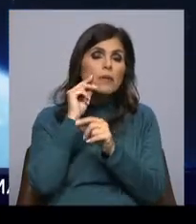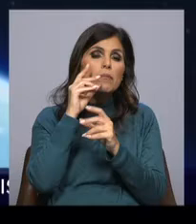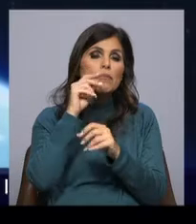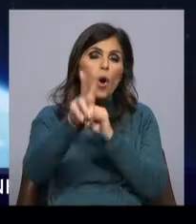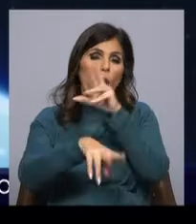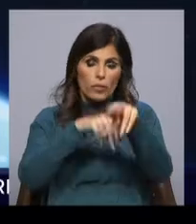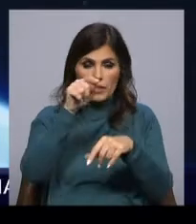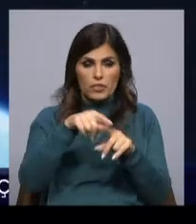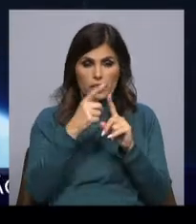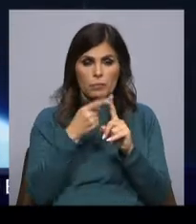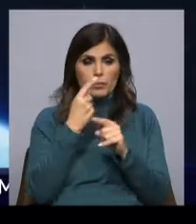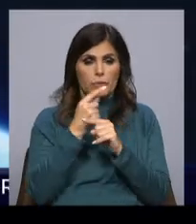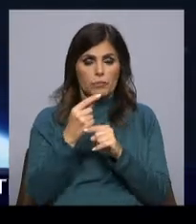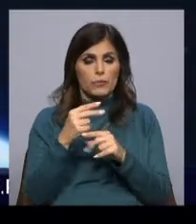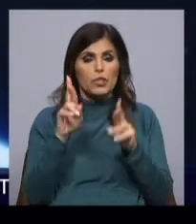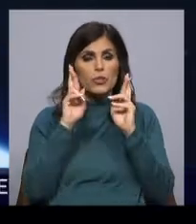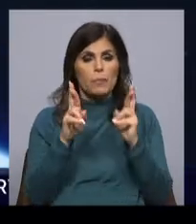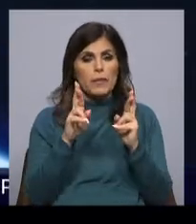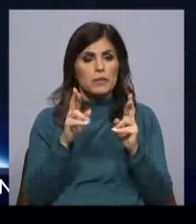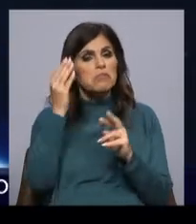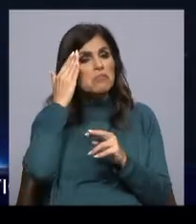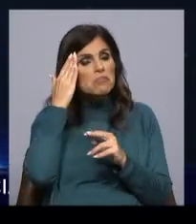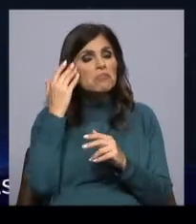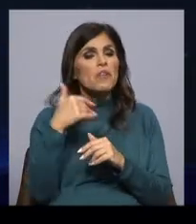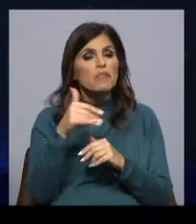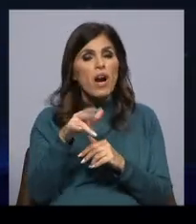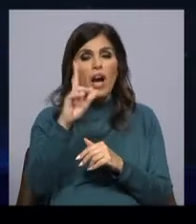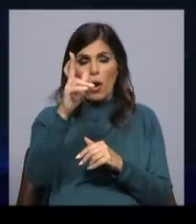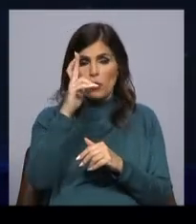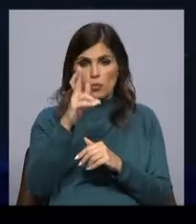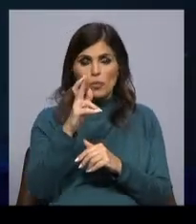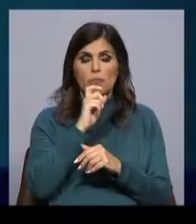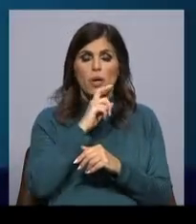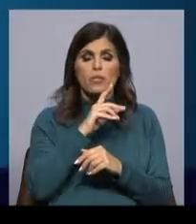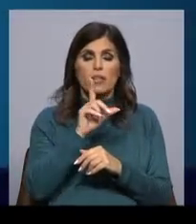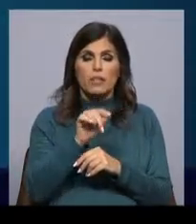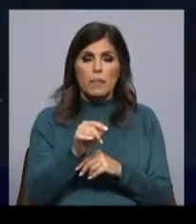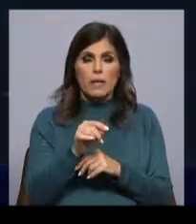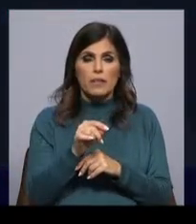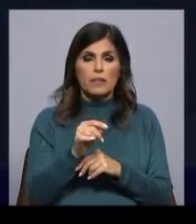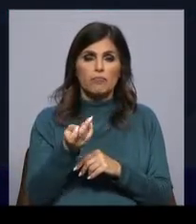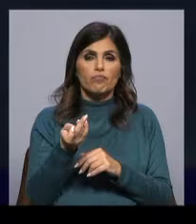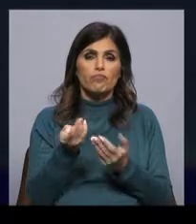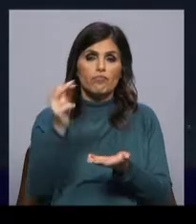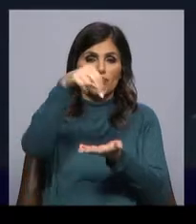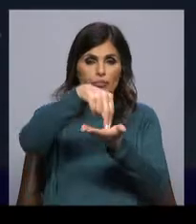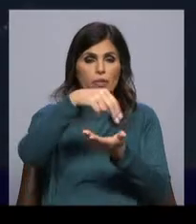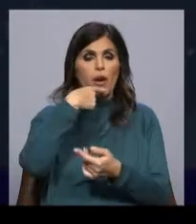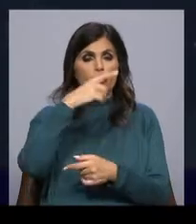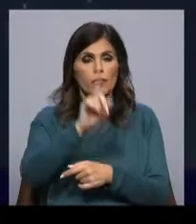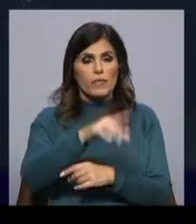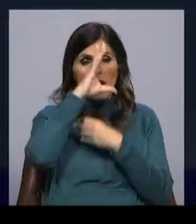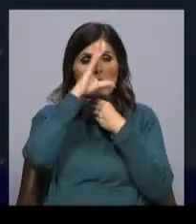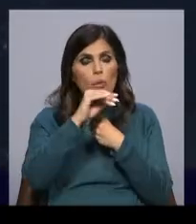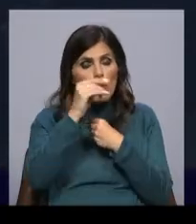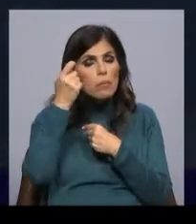neste ano, porque espera-se com grande expectativa que a Rússia possa também regressar à Lua. Tem prevista uma missão que já